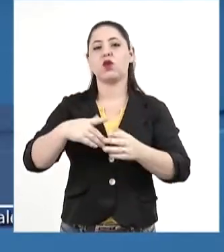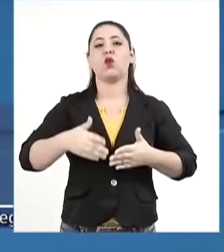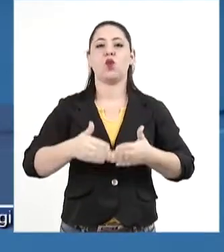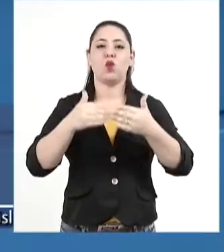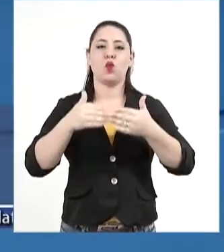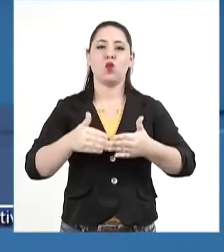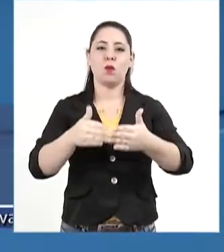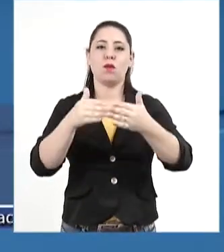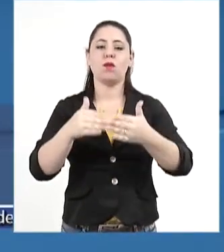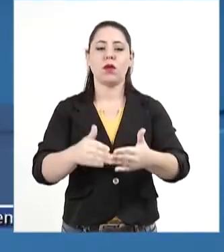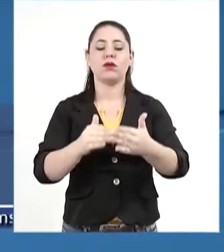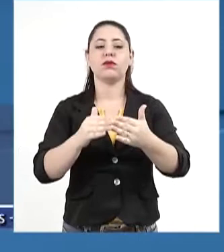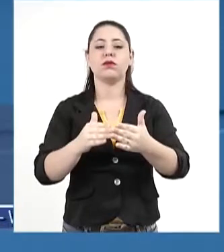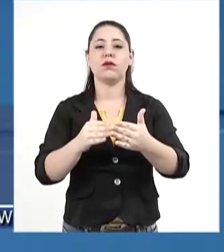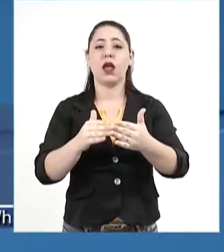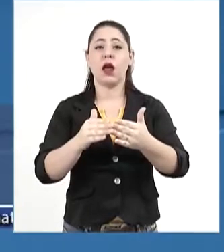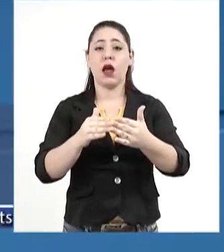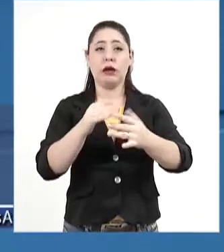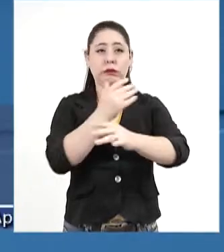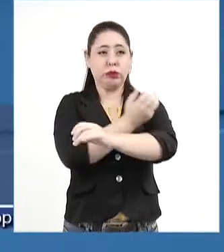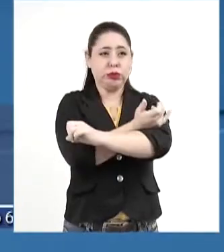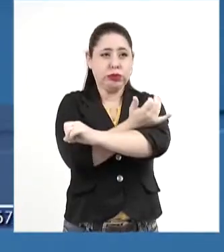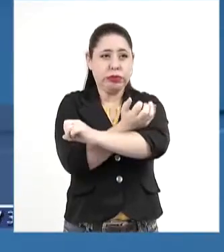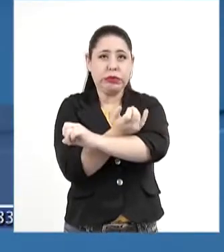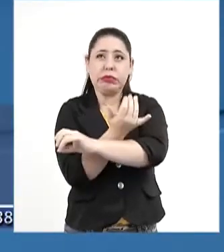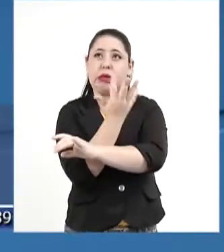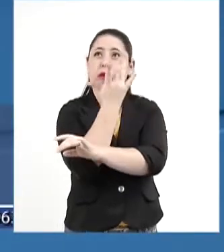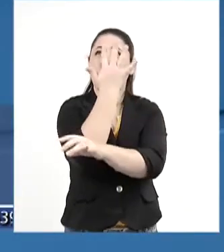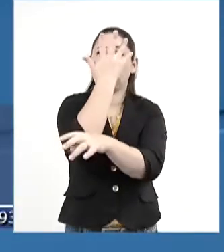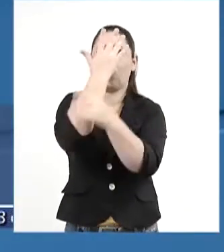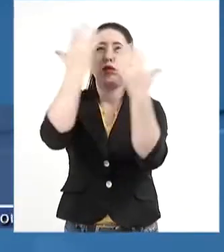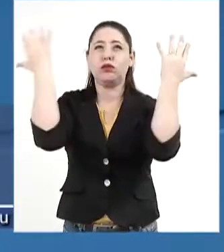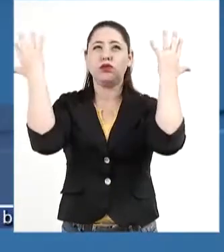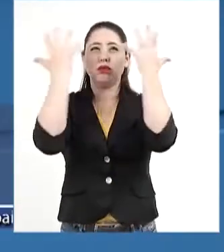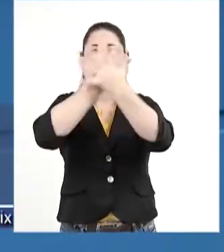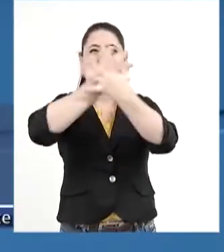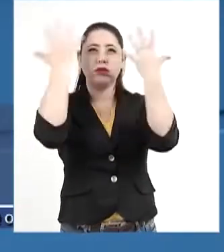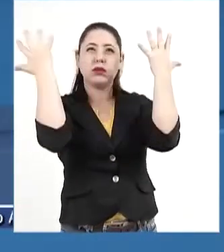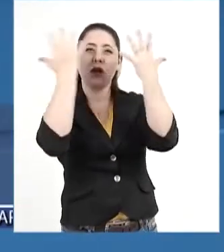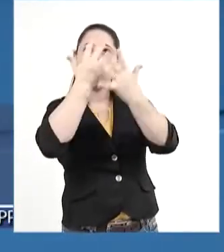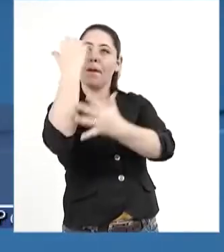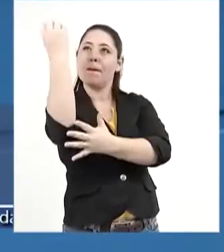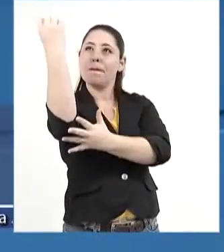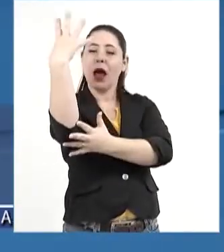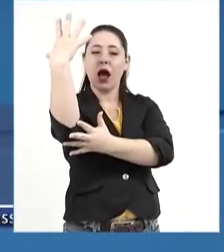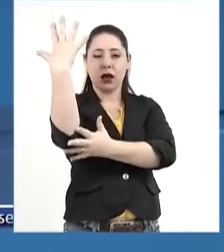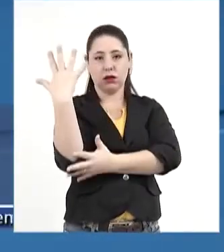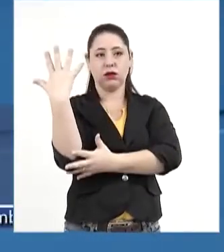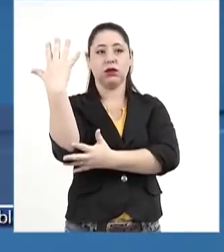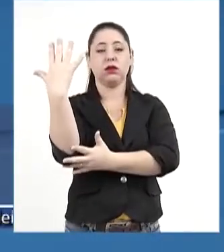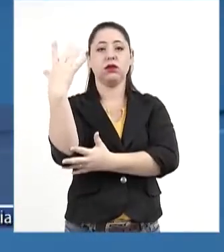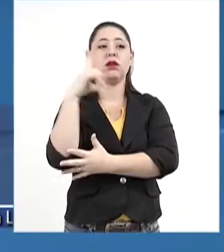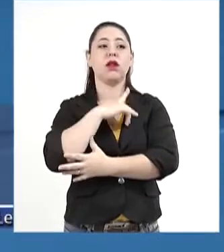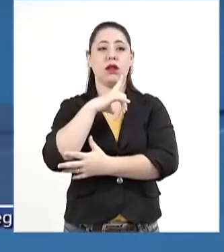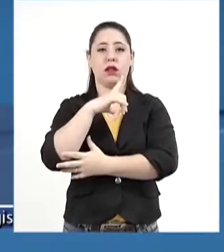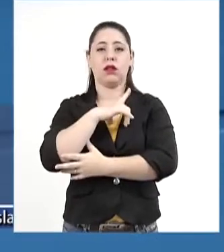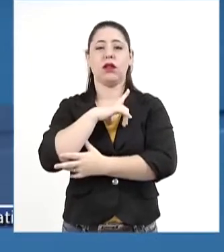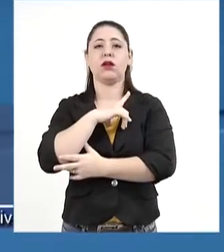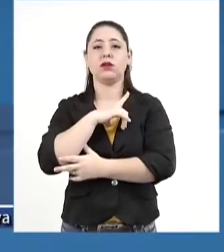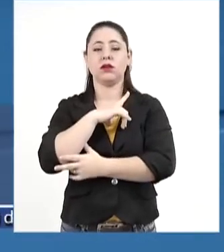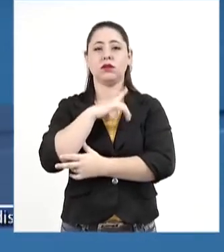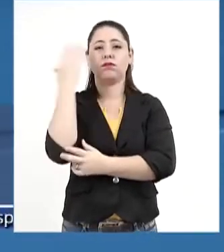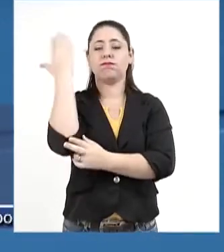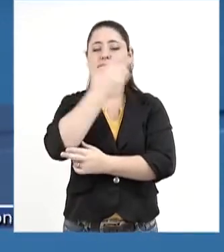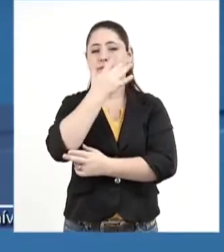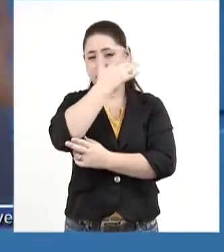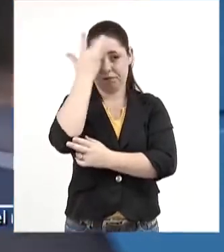A vegetação está tão alta que mal pode-se enxergar as placas de sinalização, prejudicando a visibilidade